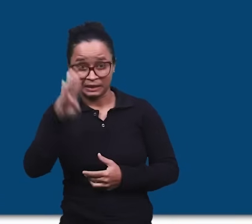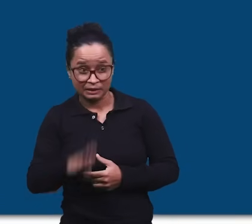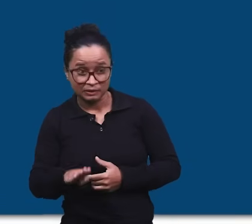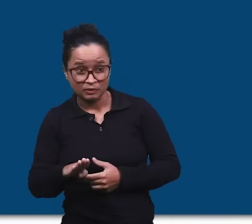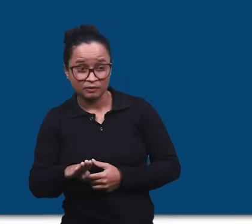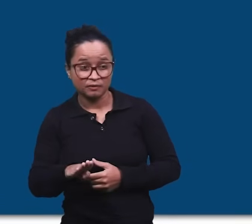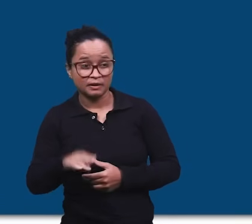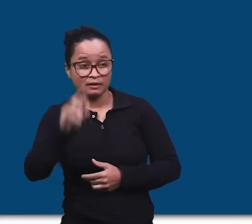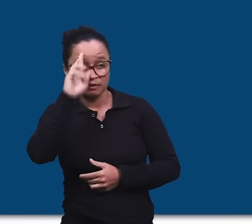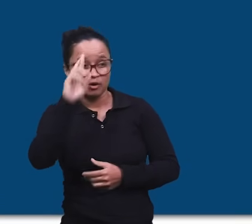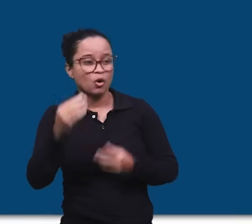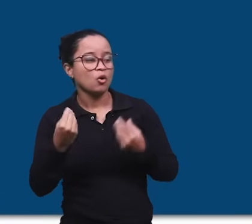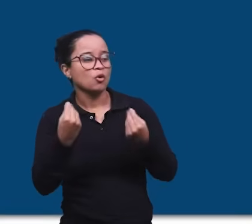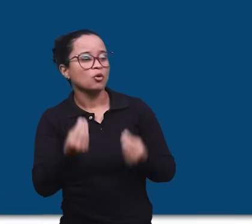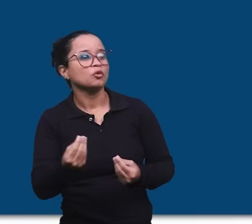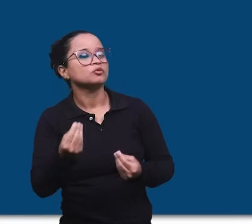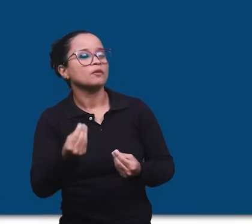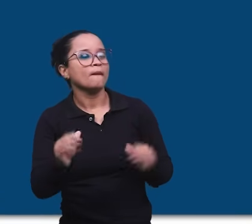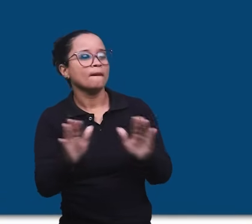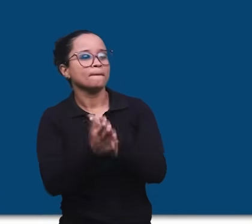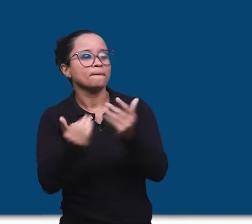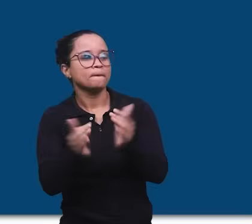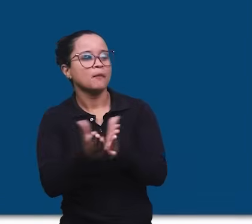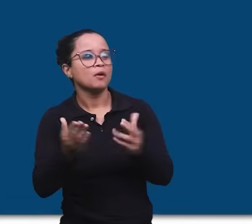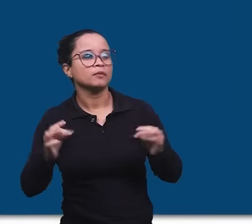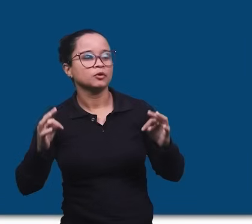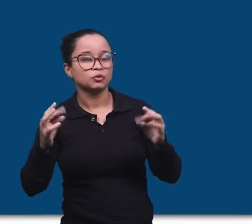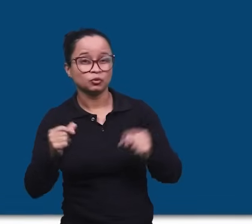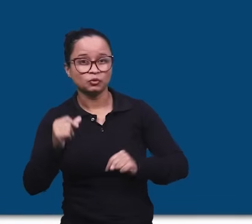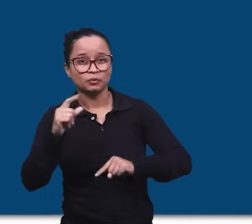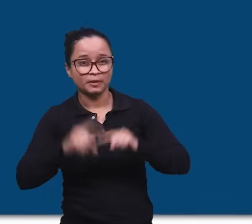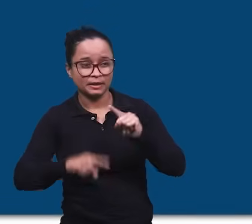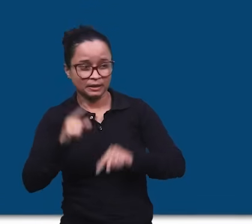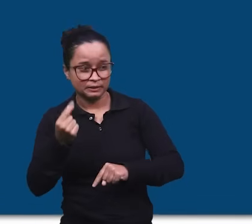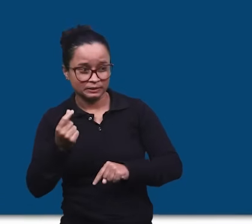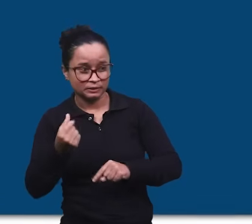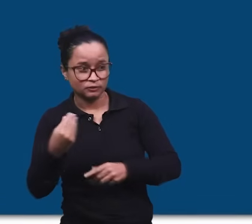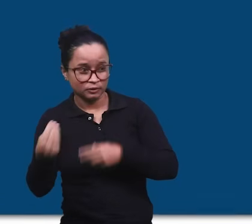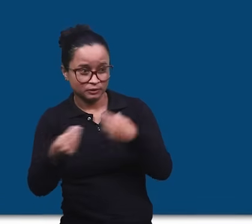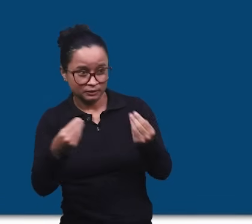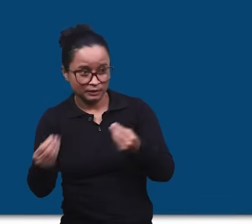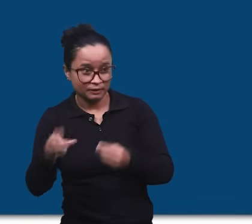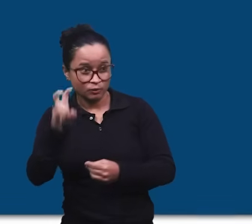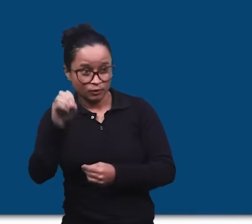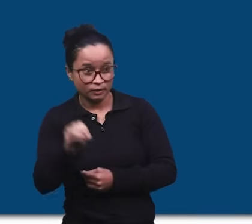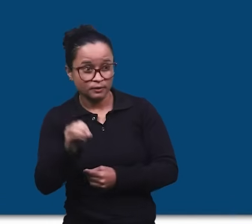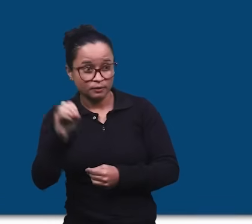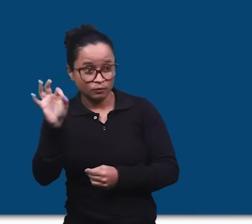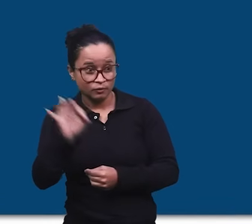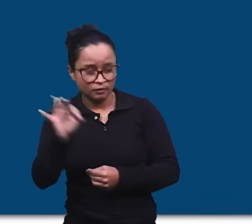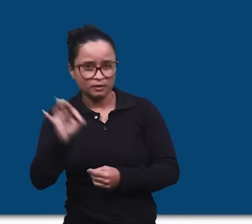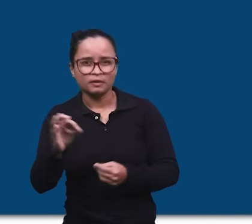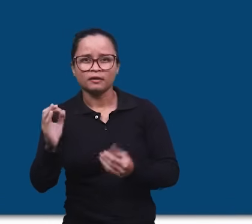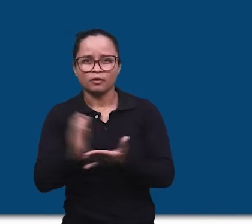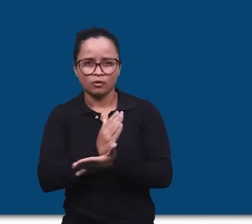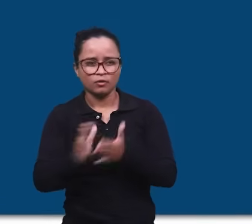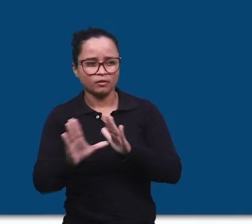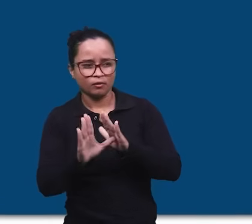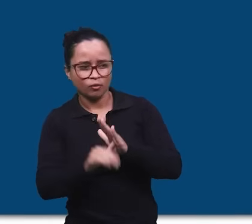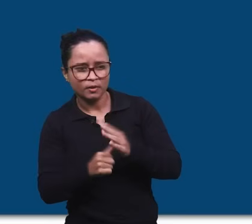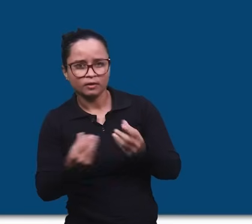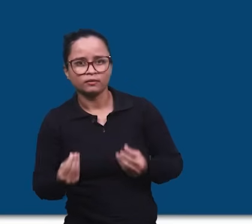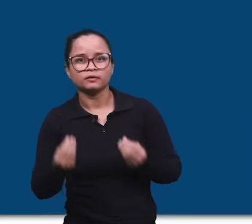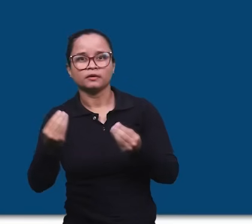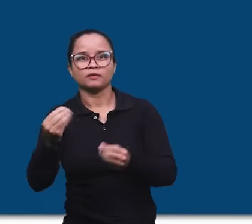que dou aos pobres metade dos meus bens, e se em alguma coisa tenho defraudado alguém, o